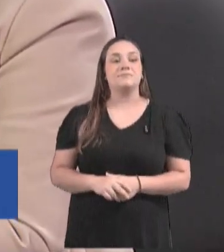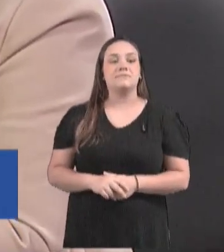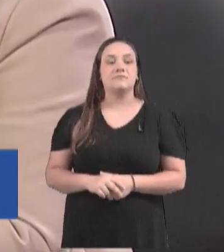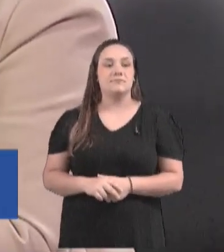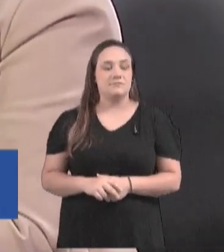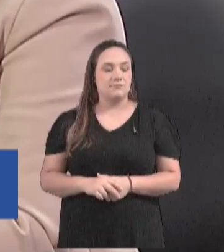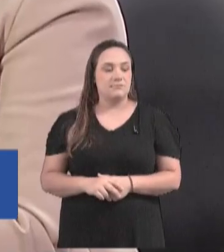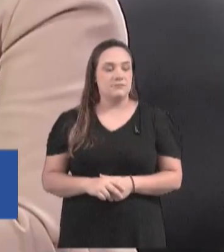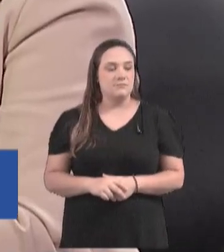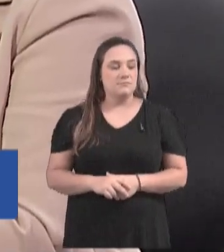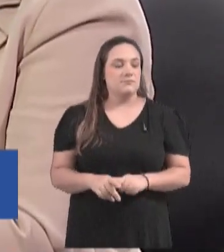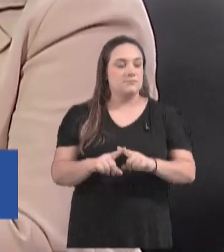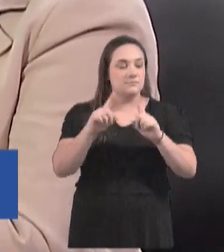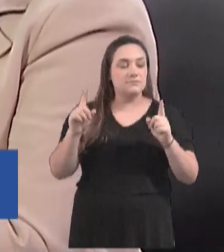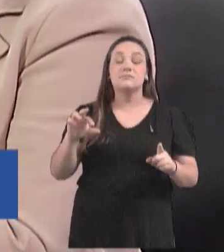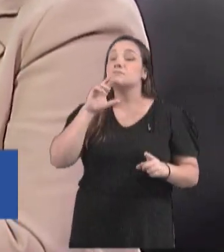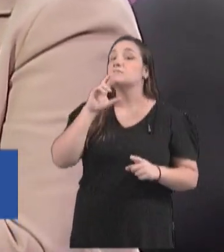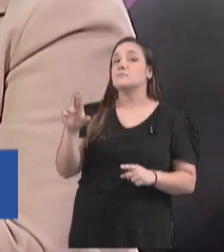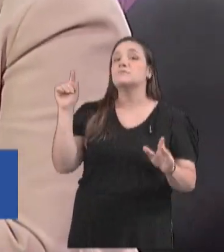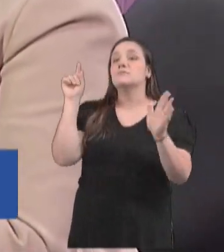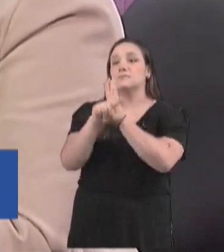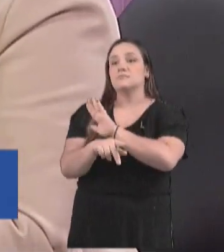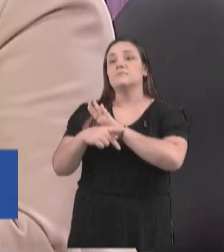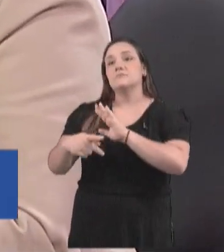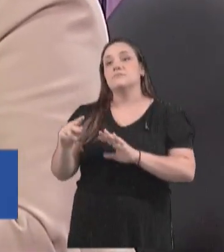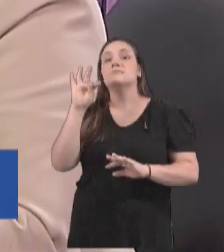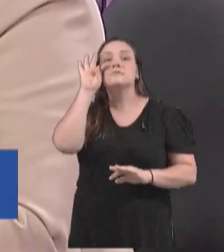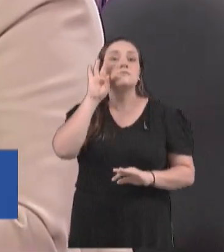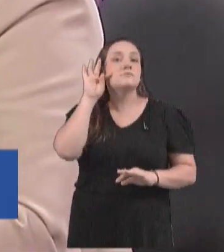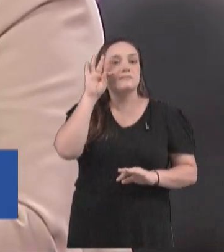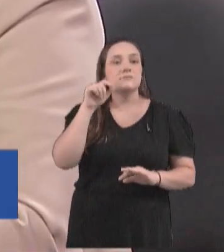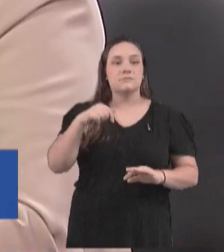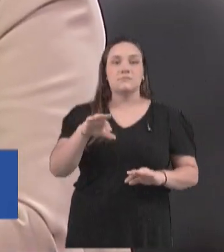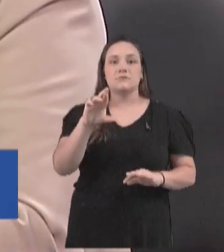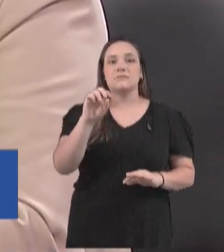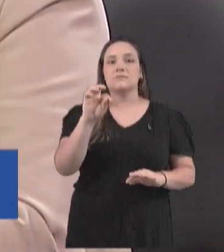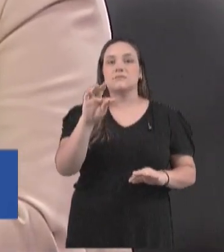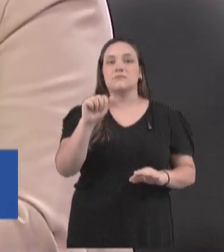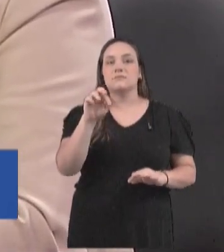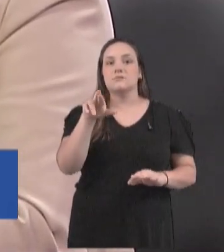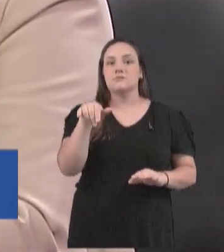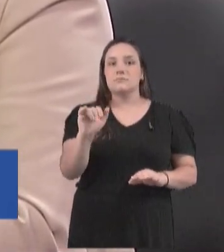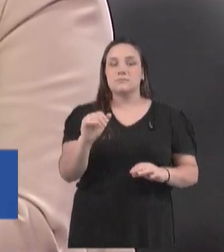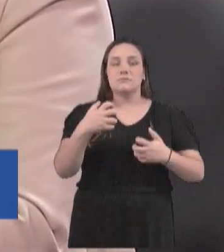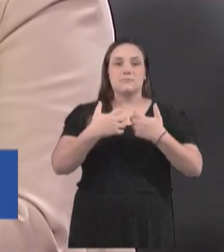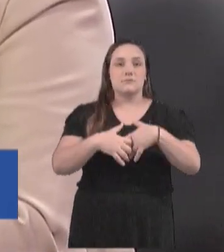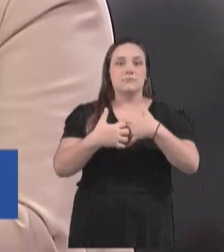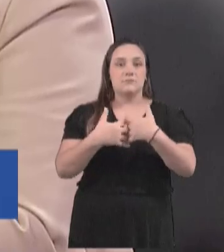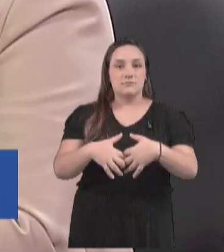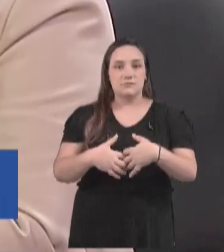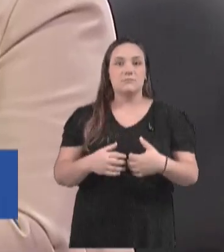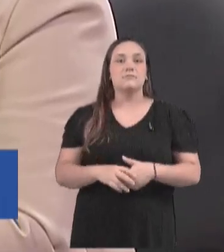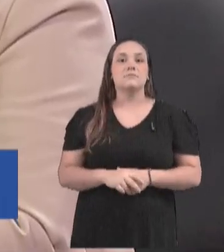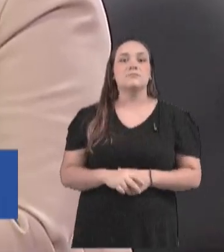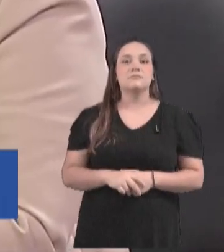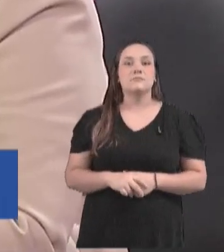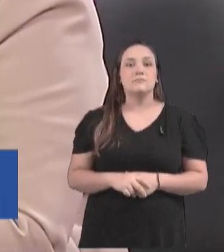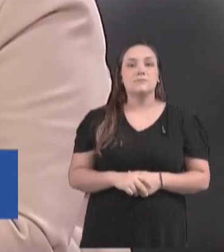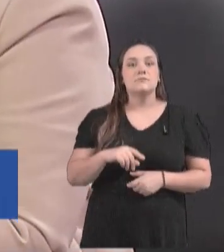Mas, respondendo à pergunta do Tiago, o Rotary Club de Campo Grande, ele